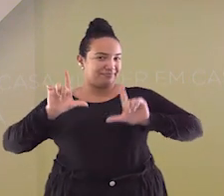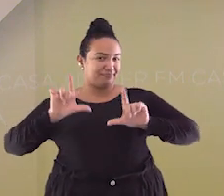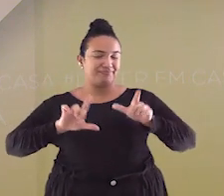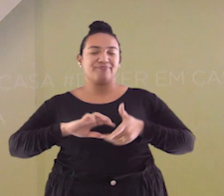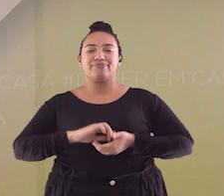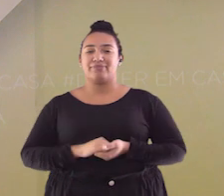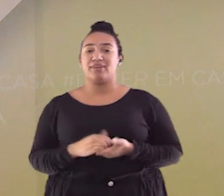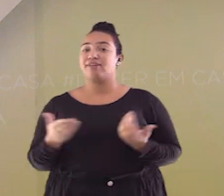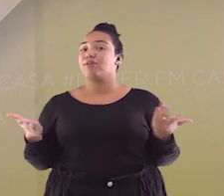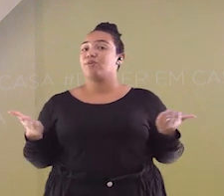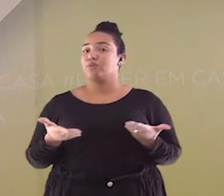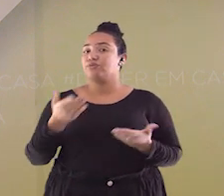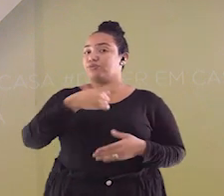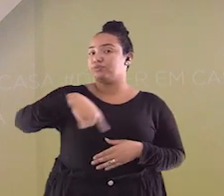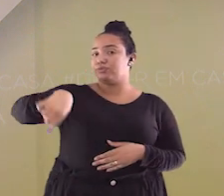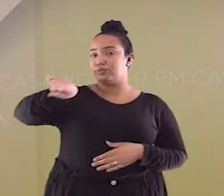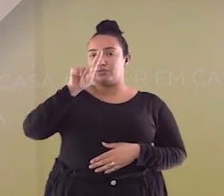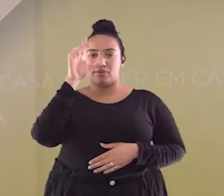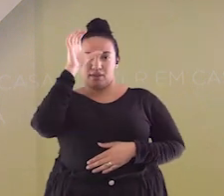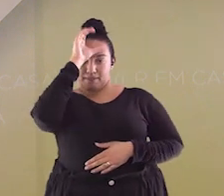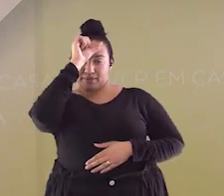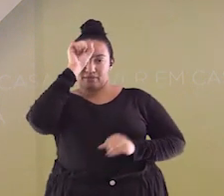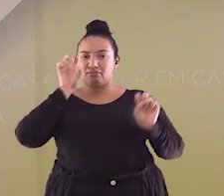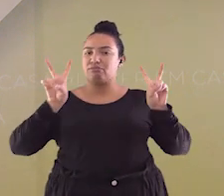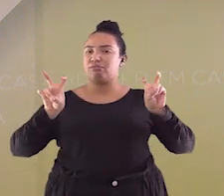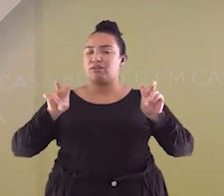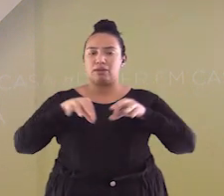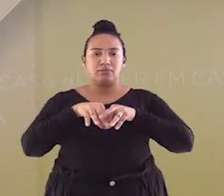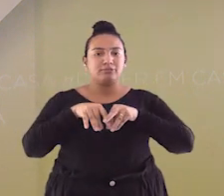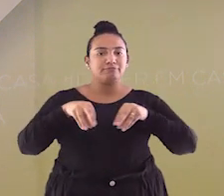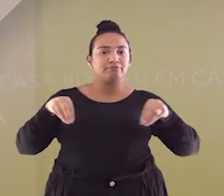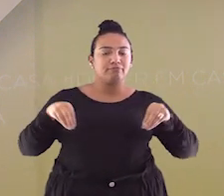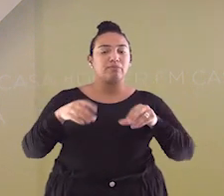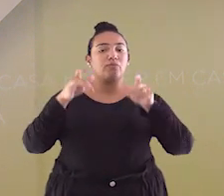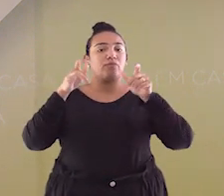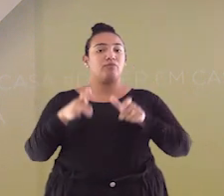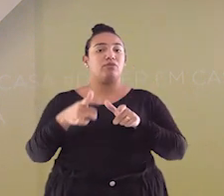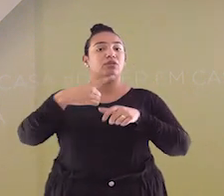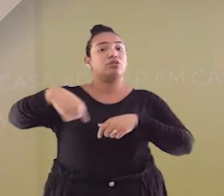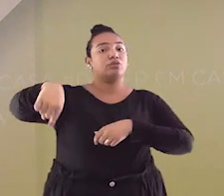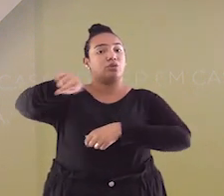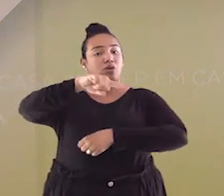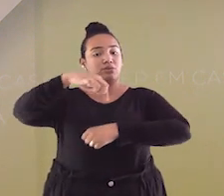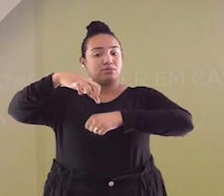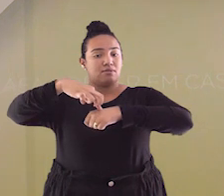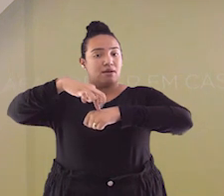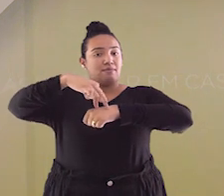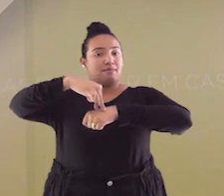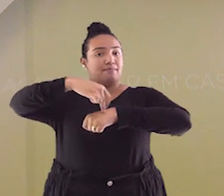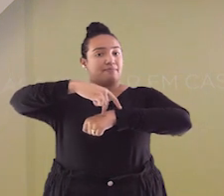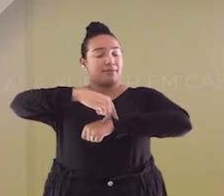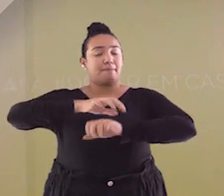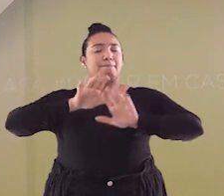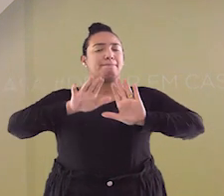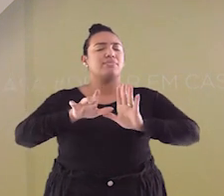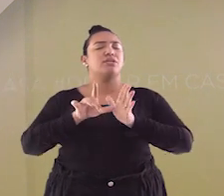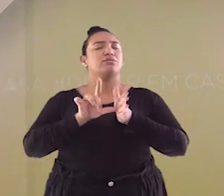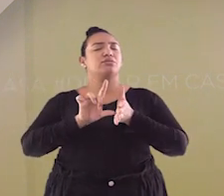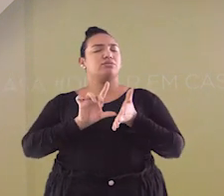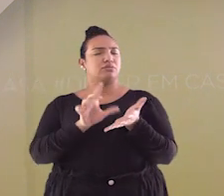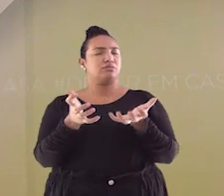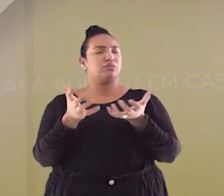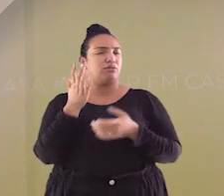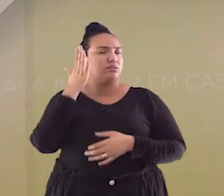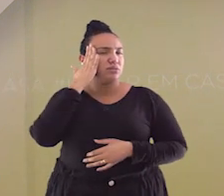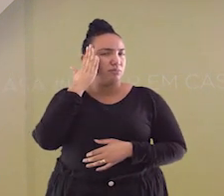TV. Hoje vamos aprender sobre o solo, que é o local onde nós pisamos. Mas antes, quero saber